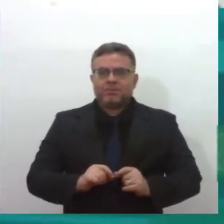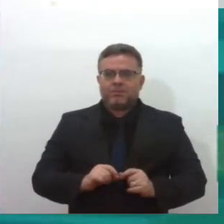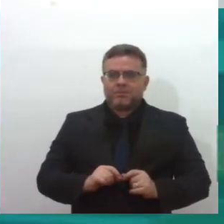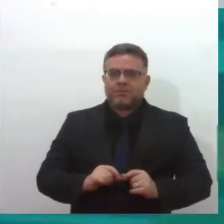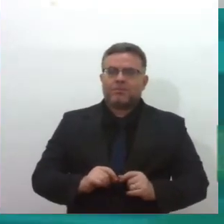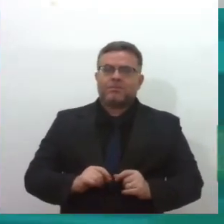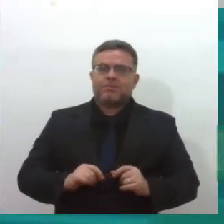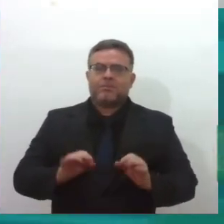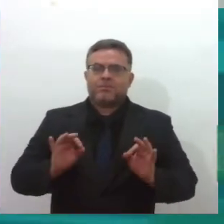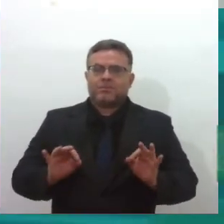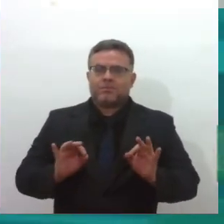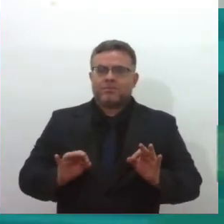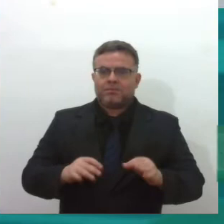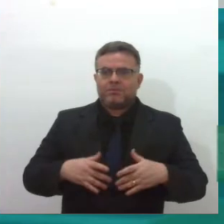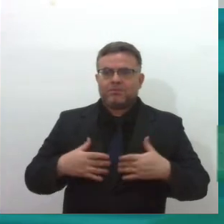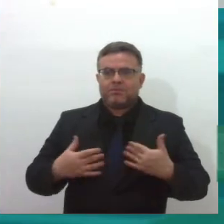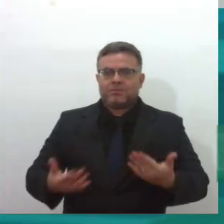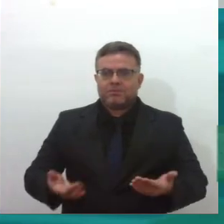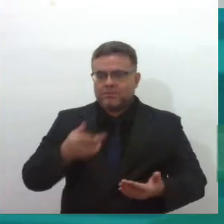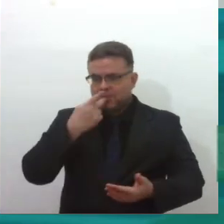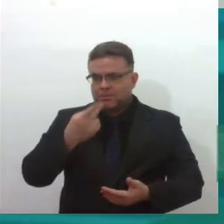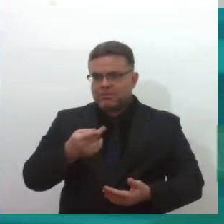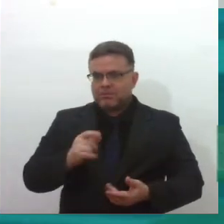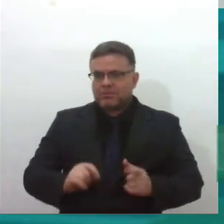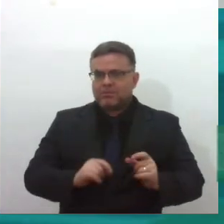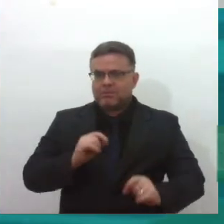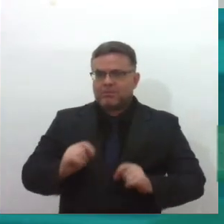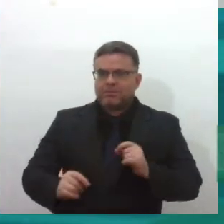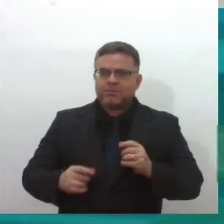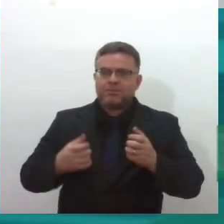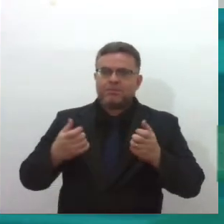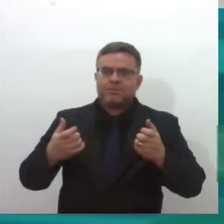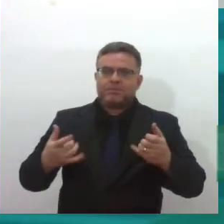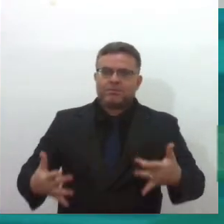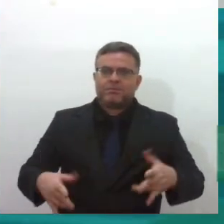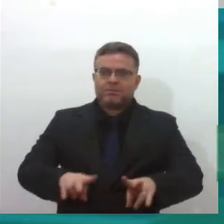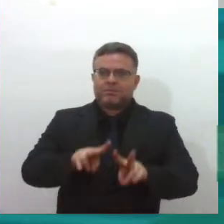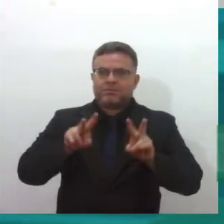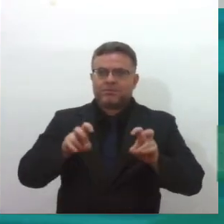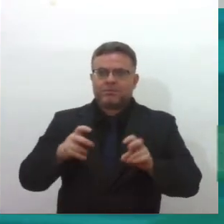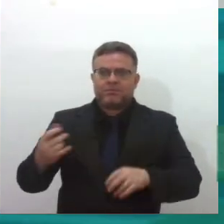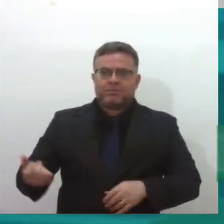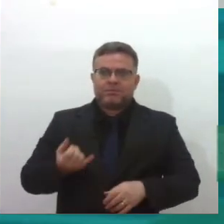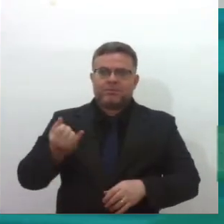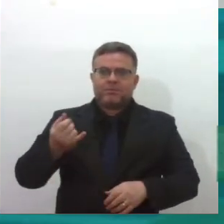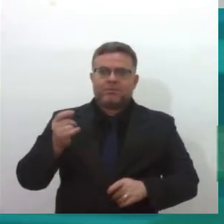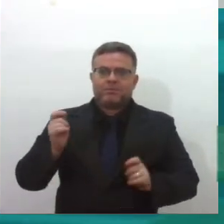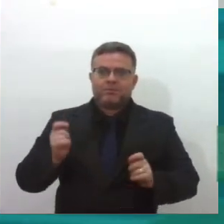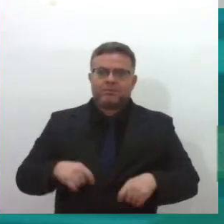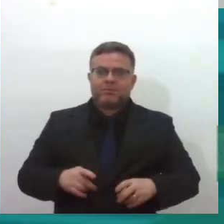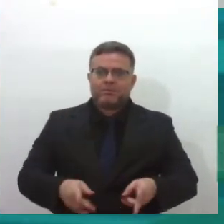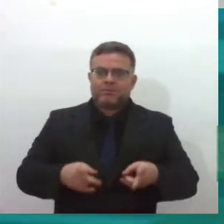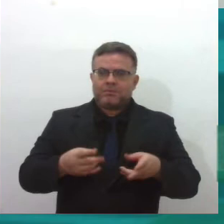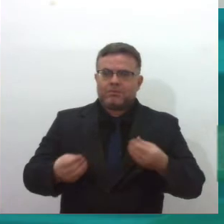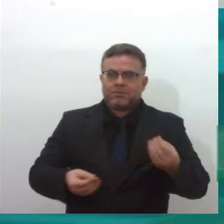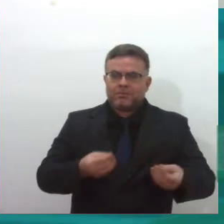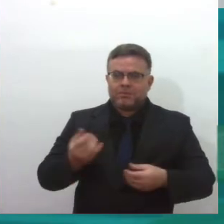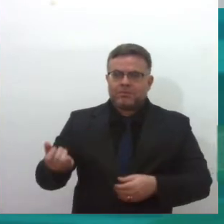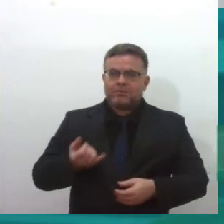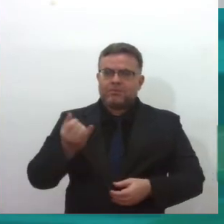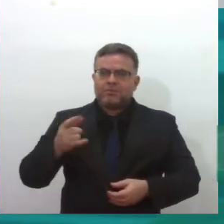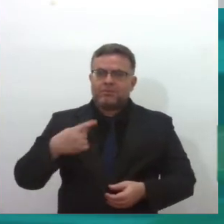Até o doutor Juan falando aí sobre o tema, acho que estou muito feliz na abordagem colocada por ele da importância da